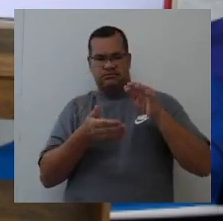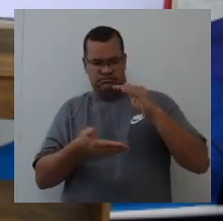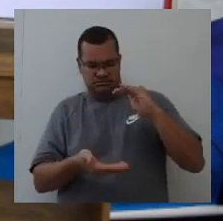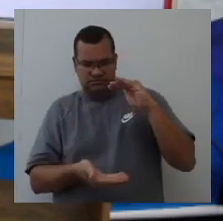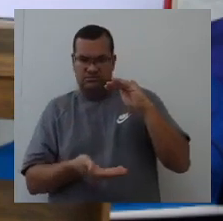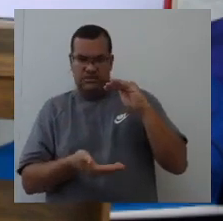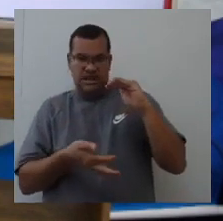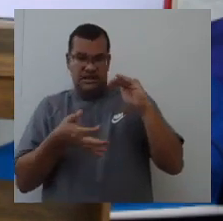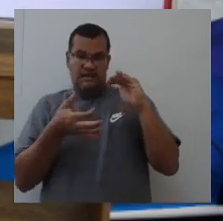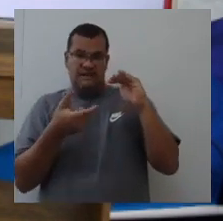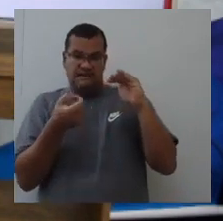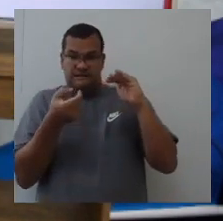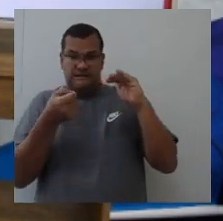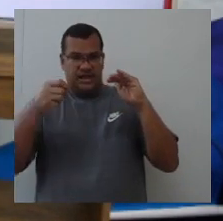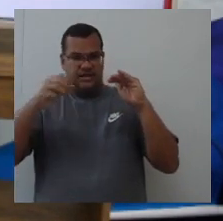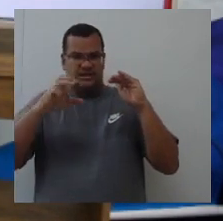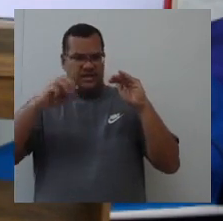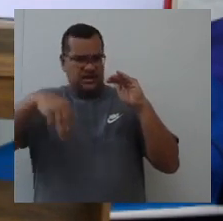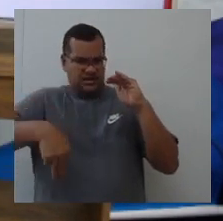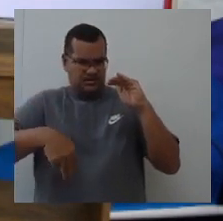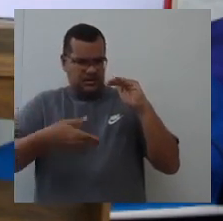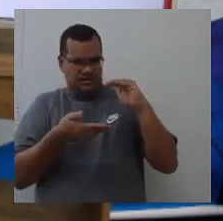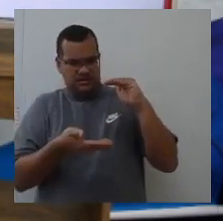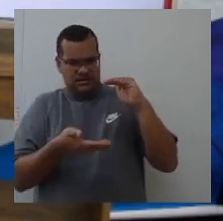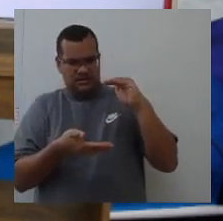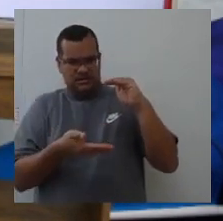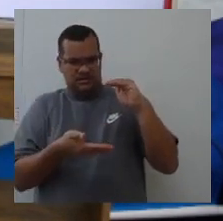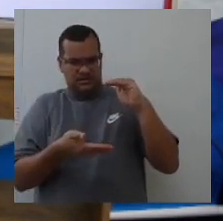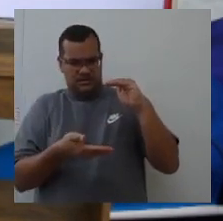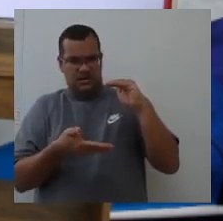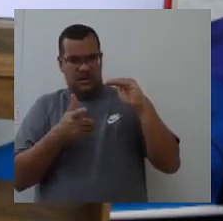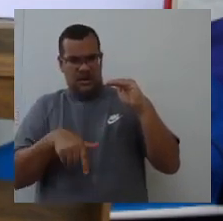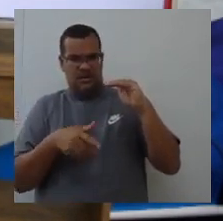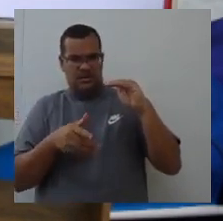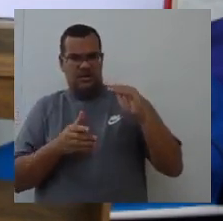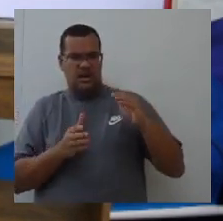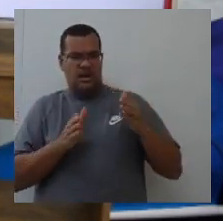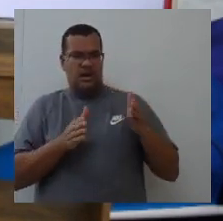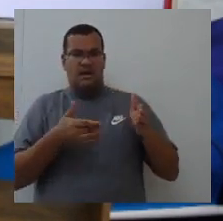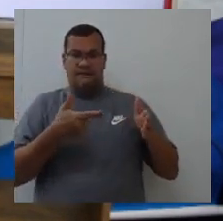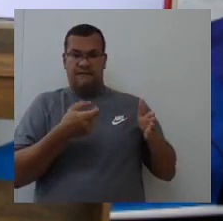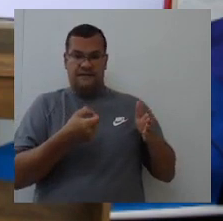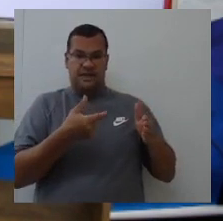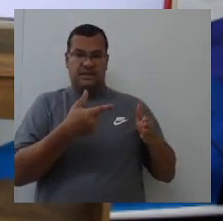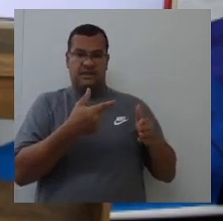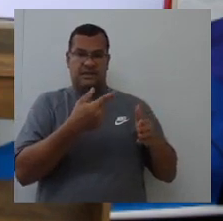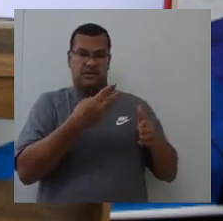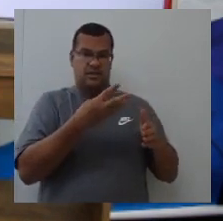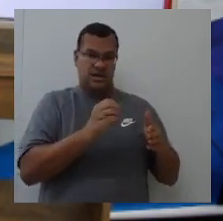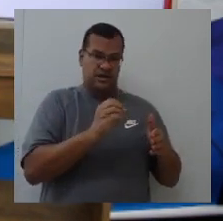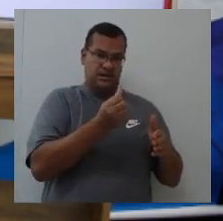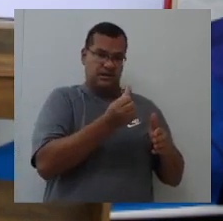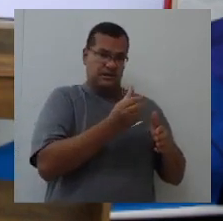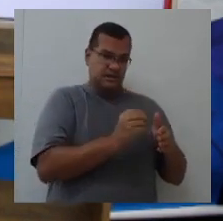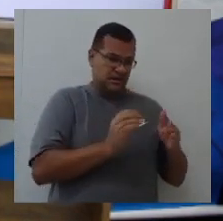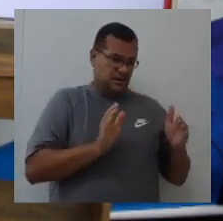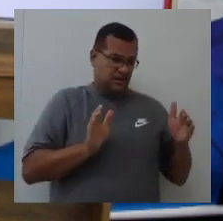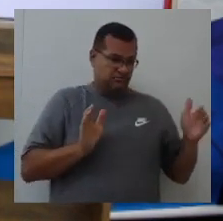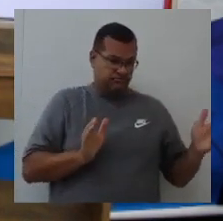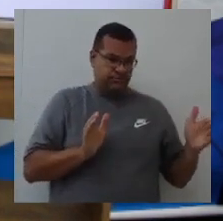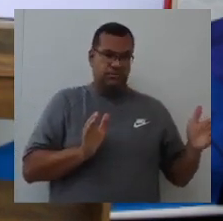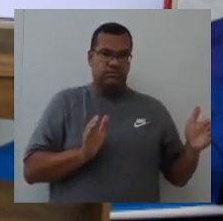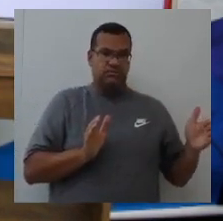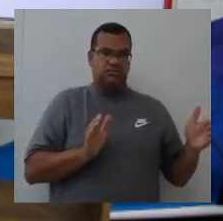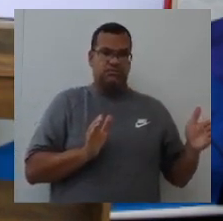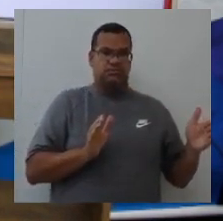centímetros. Então, esse 20 centímetros, tu vai fazer a projeção dele na horizontal. 20, 40, 60, 10 vezes ele. Quando tu chegar no ponto que deu 10